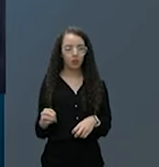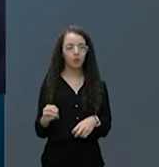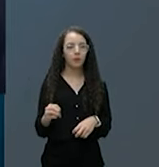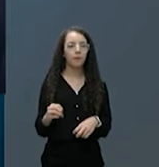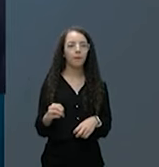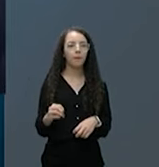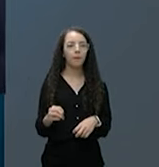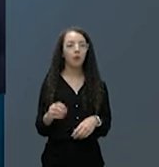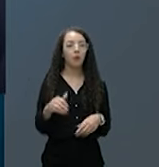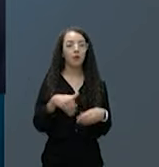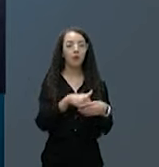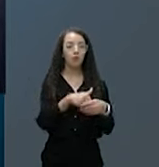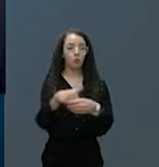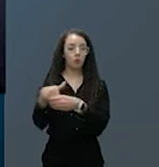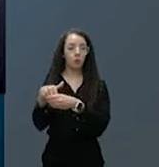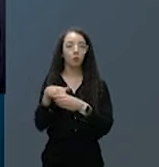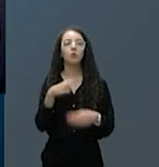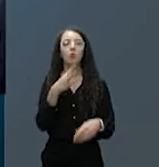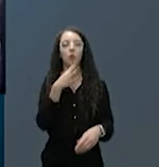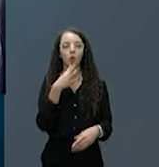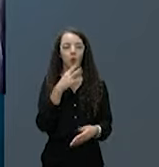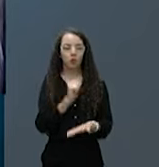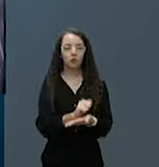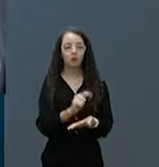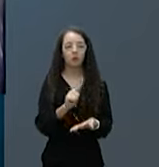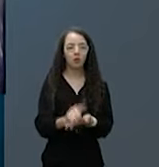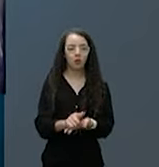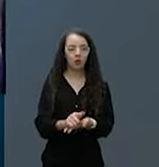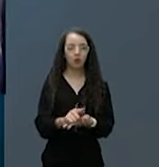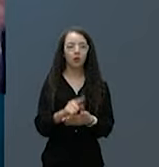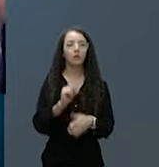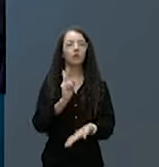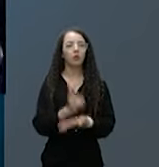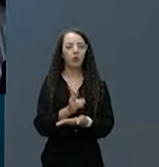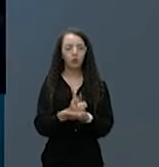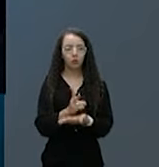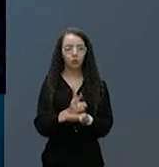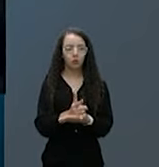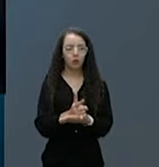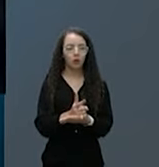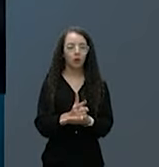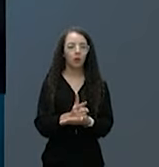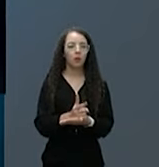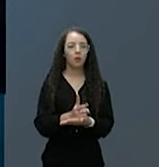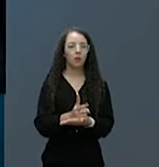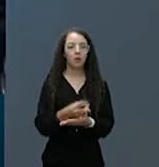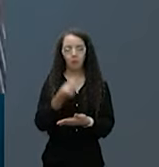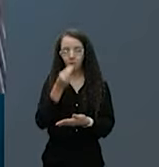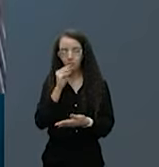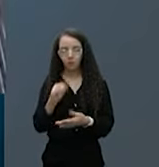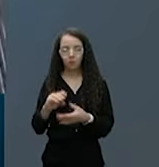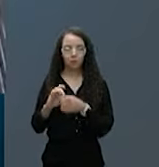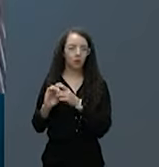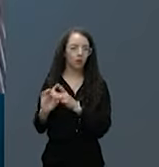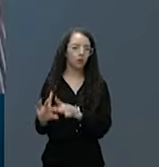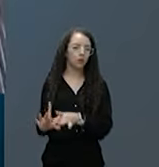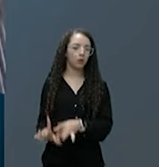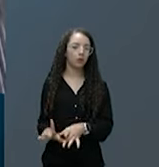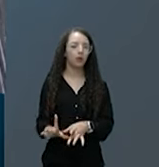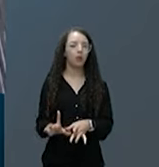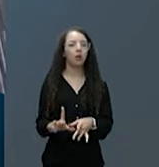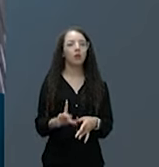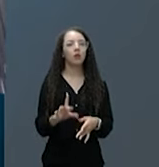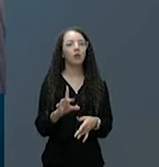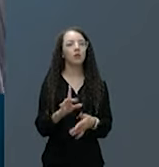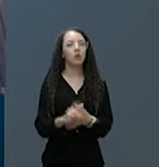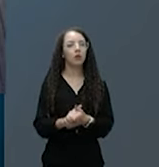por conhecer do agravo interno e dar-lhe provimento para negar de plano seguimento ao recurso extraordinário. É